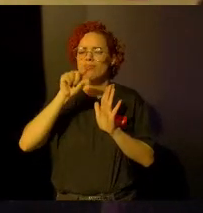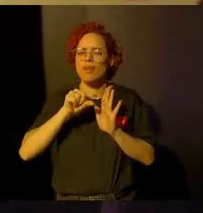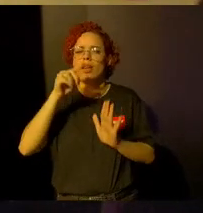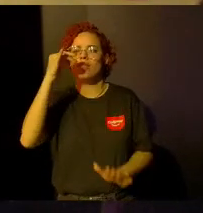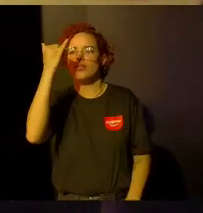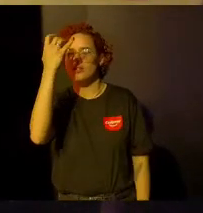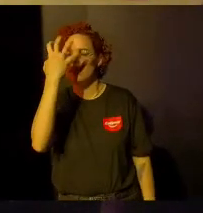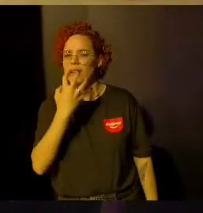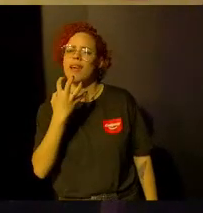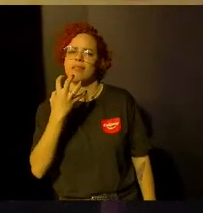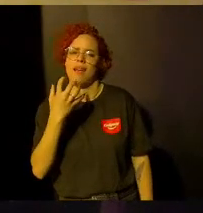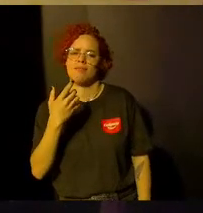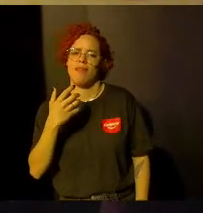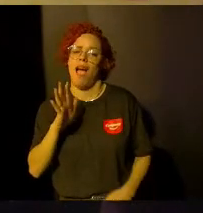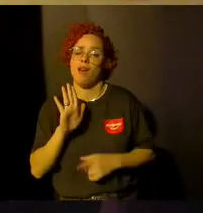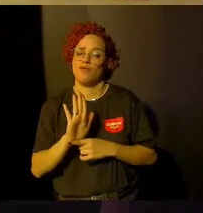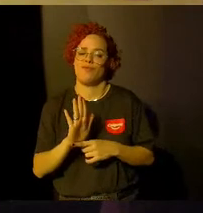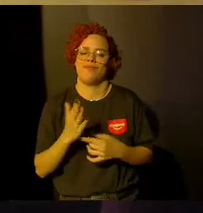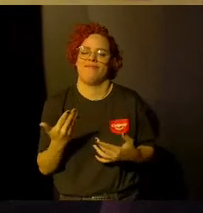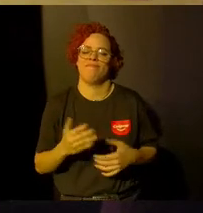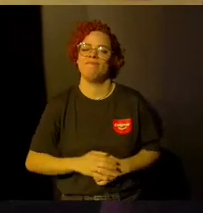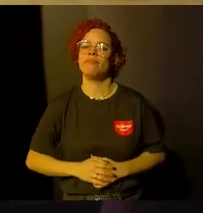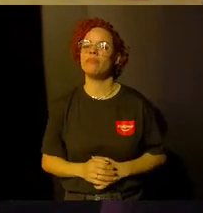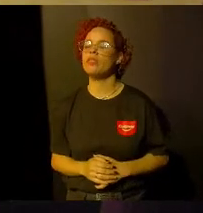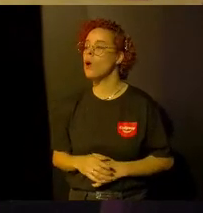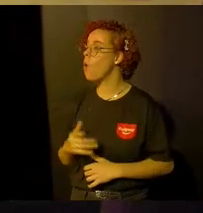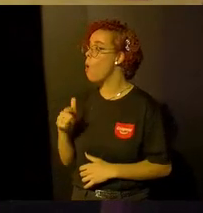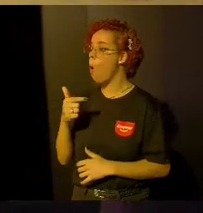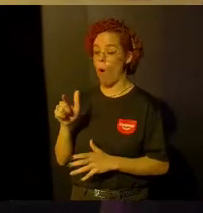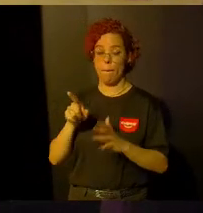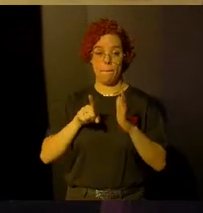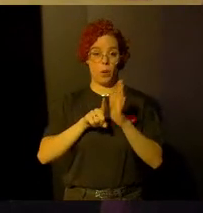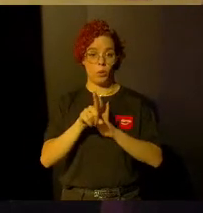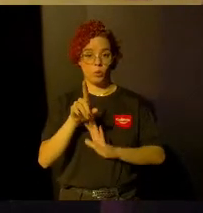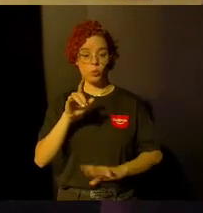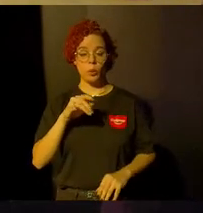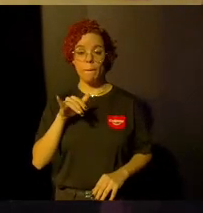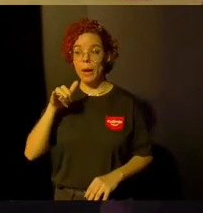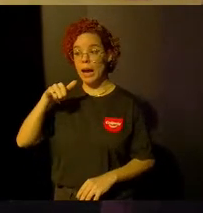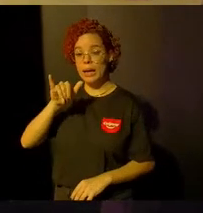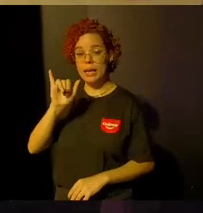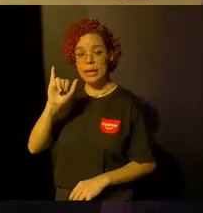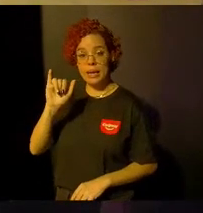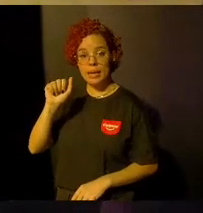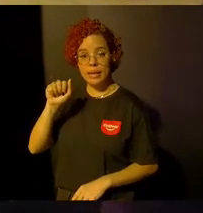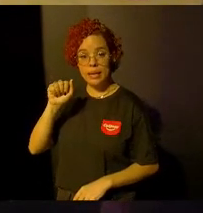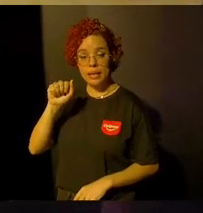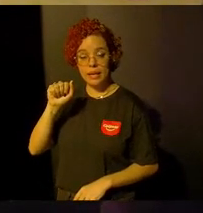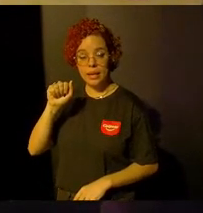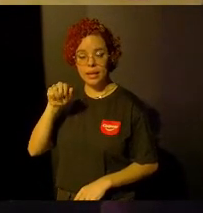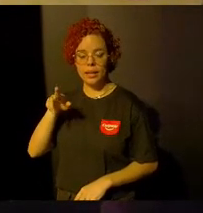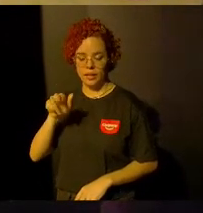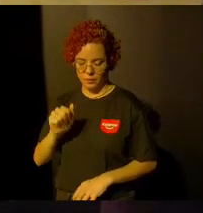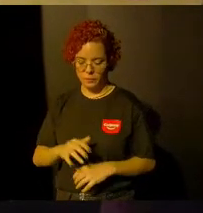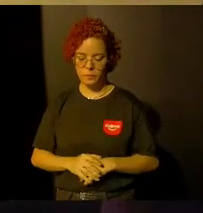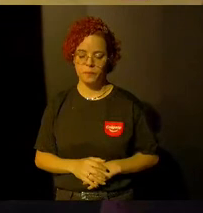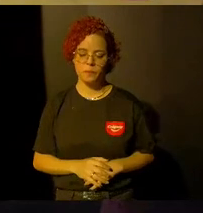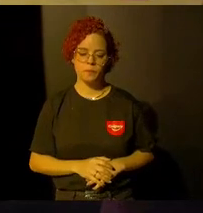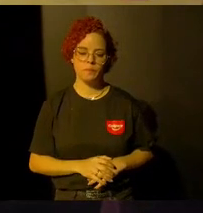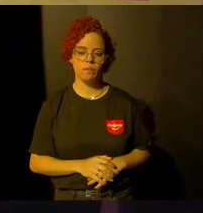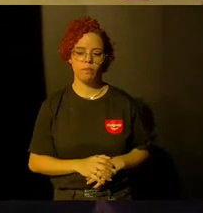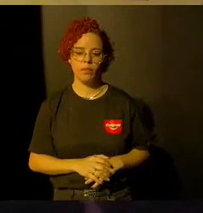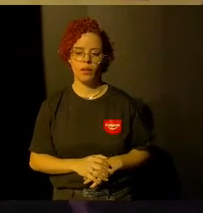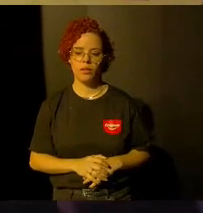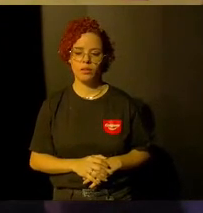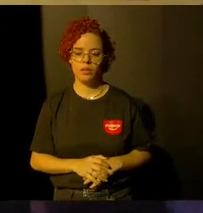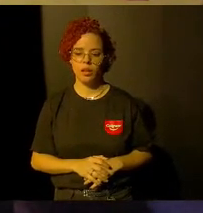chegou uma pergunta aqui para Iara da Carol ela tá falando aqui que